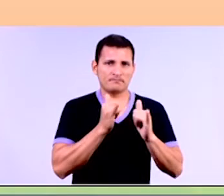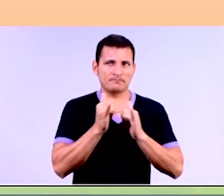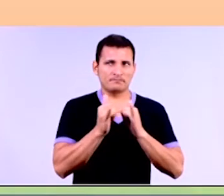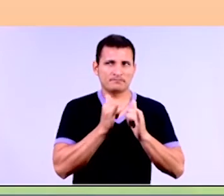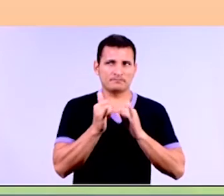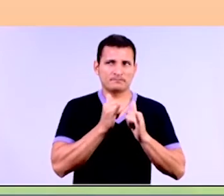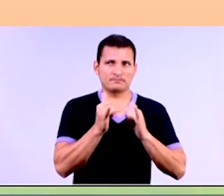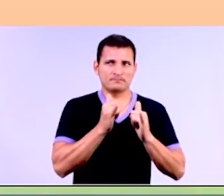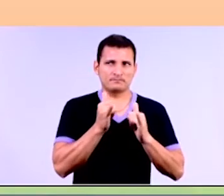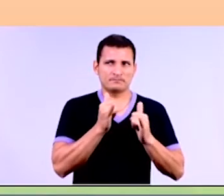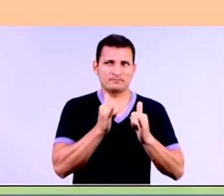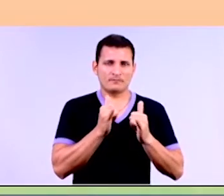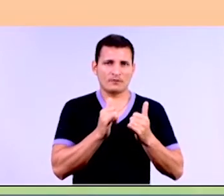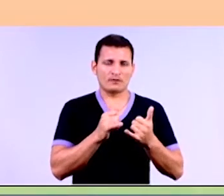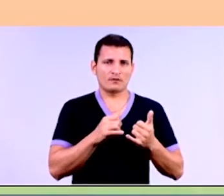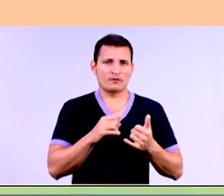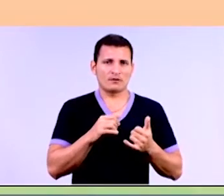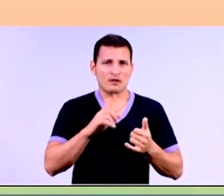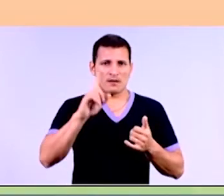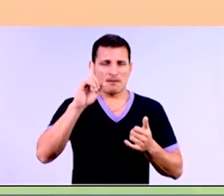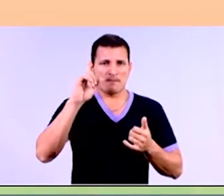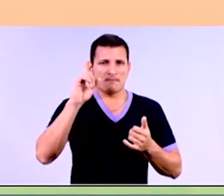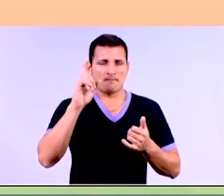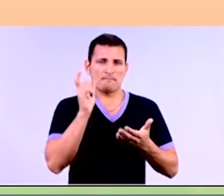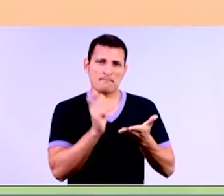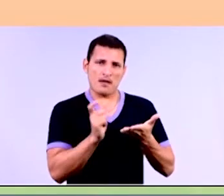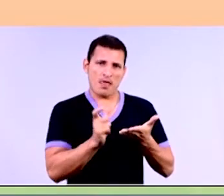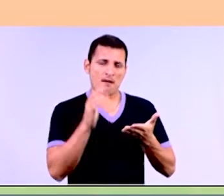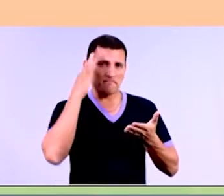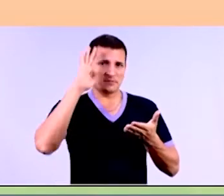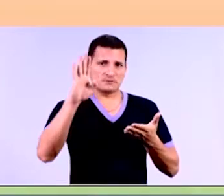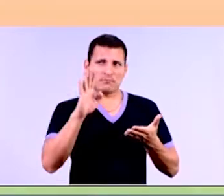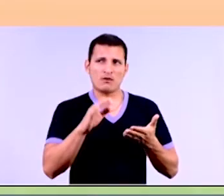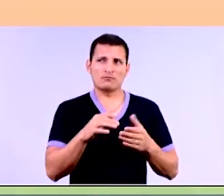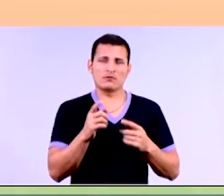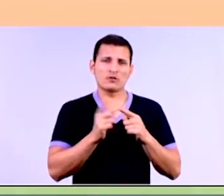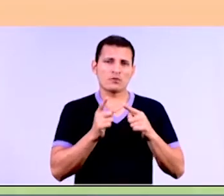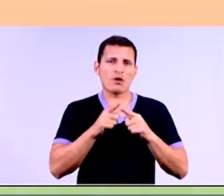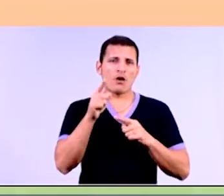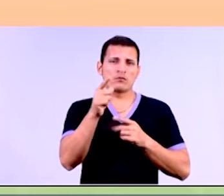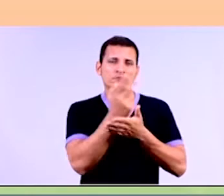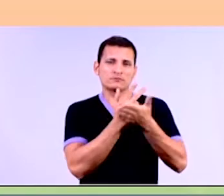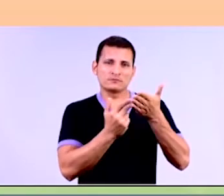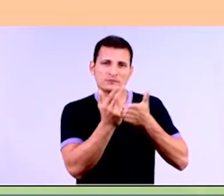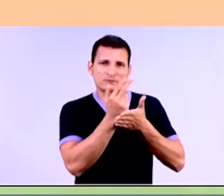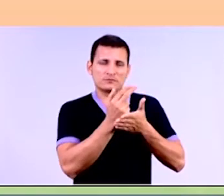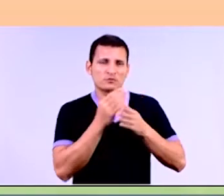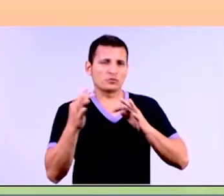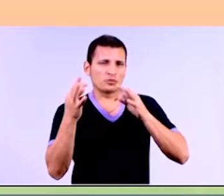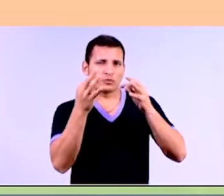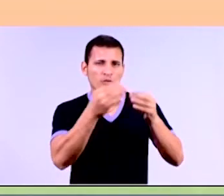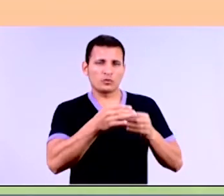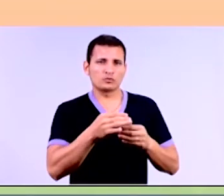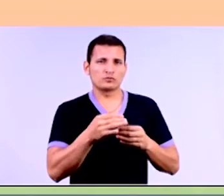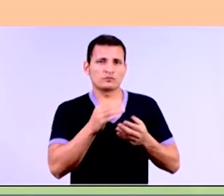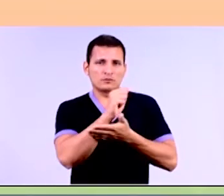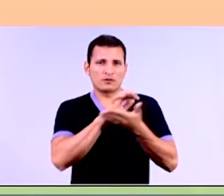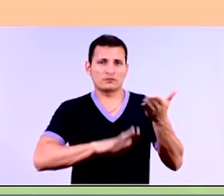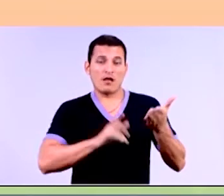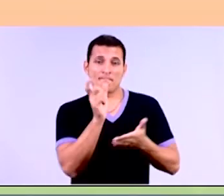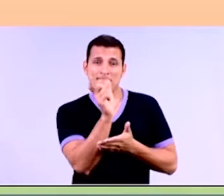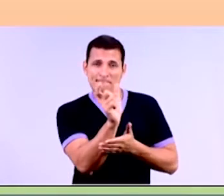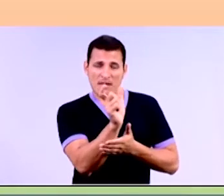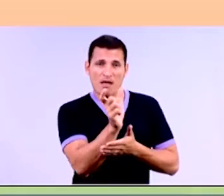e destacando as palavras-chave, como aqui nessa figura. De todo o texto, a palavra-chave, o